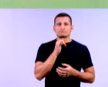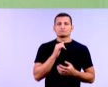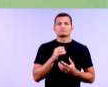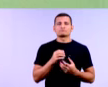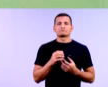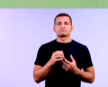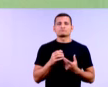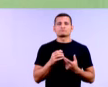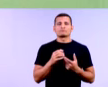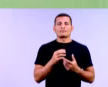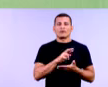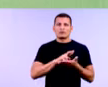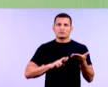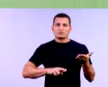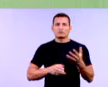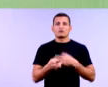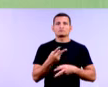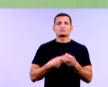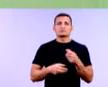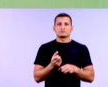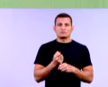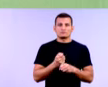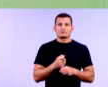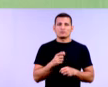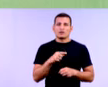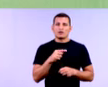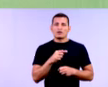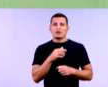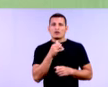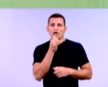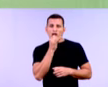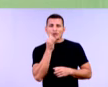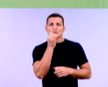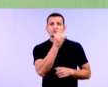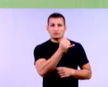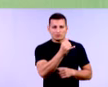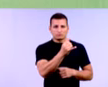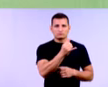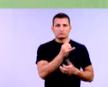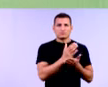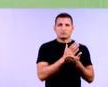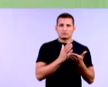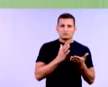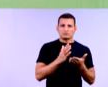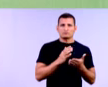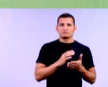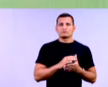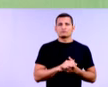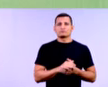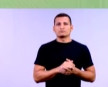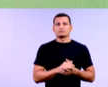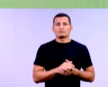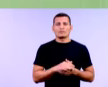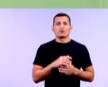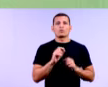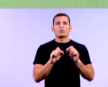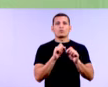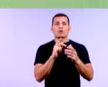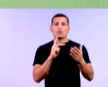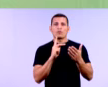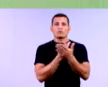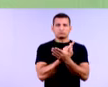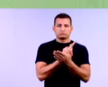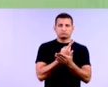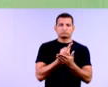relatório administrativo? O objetivo é comunicar algo a alguém, é um relato, uma opinião, um ponto de vista acerca de uma ocorrência